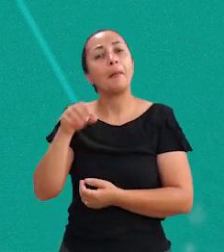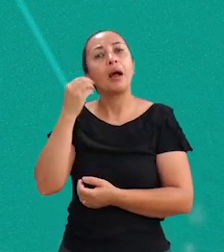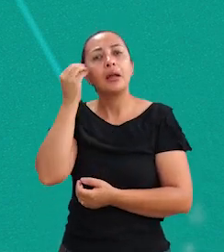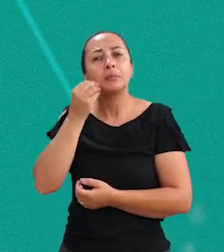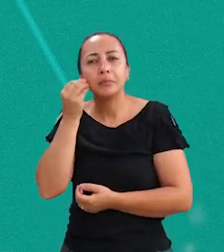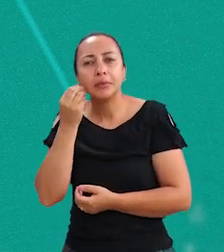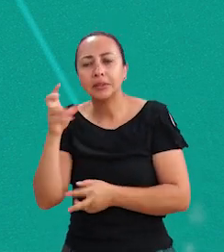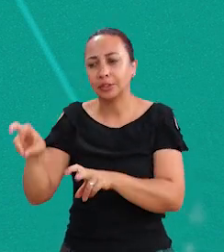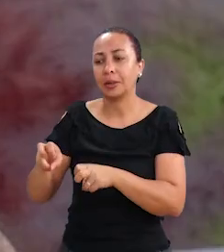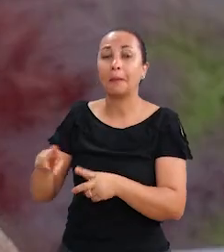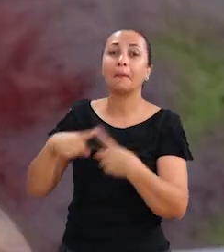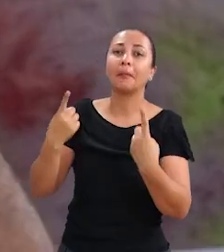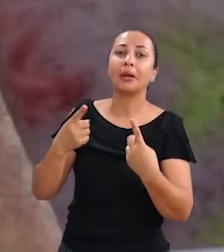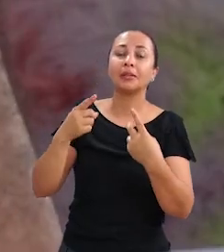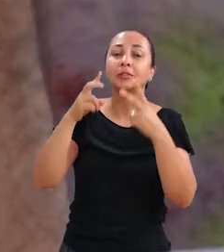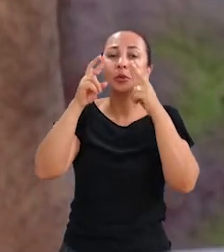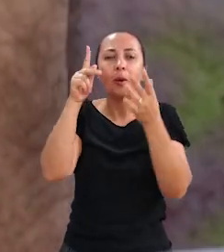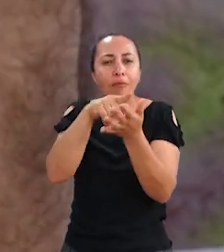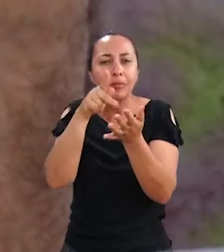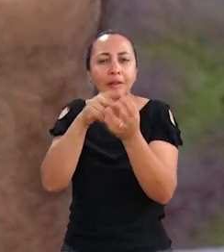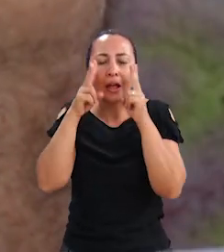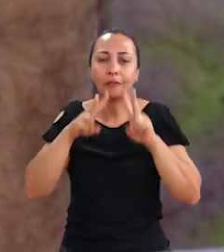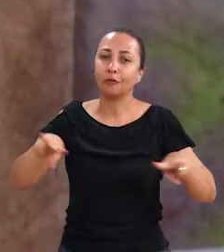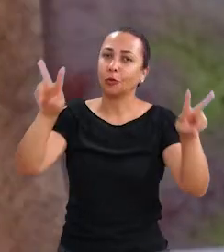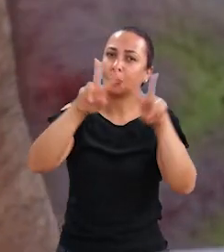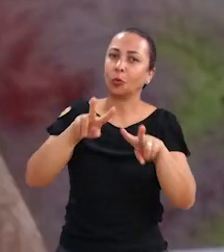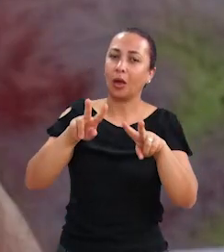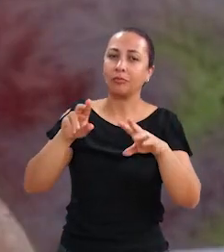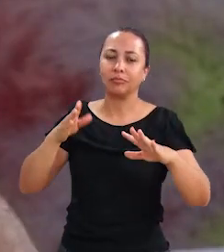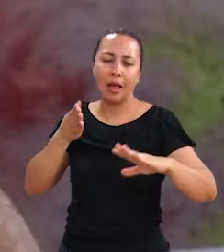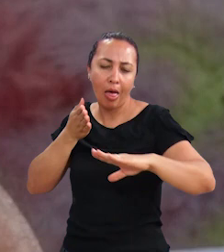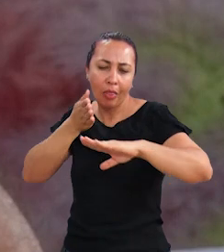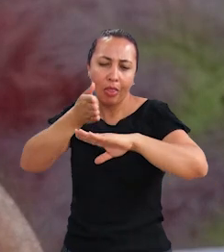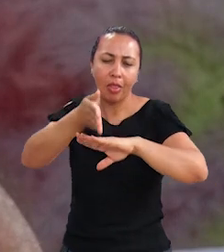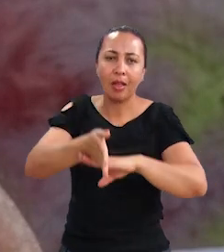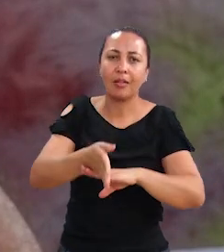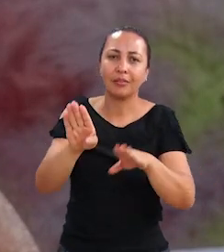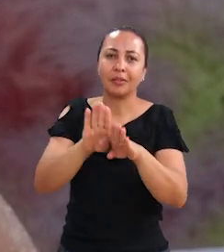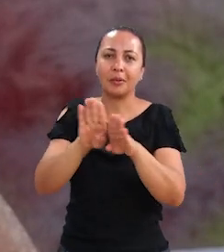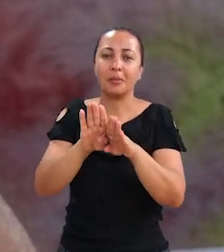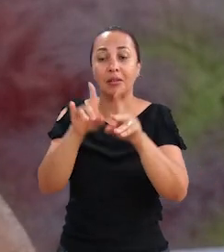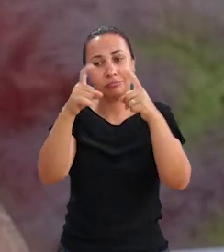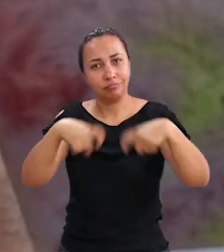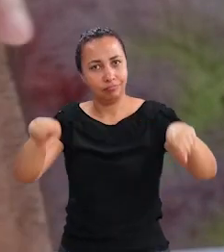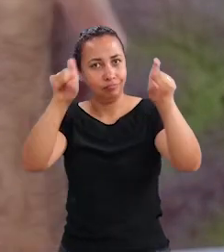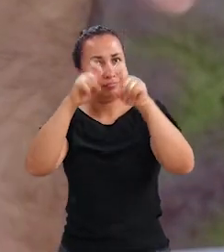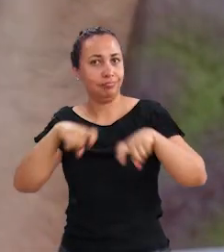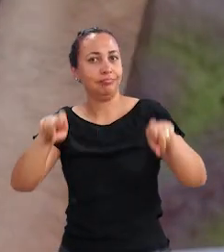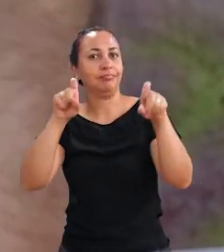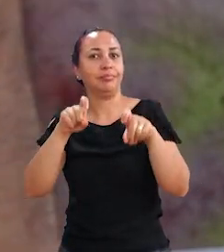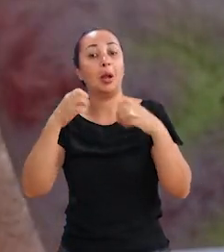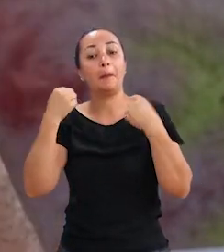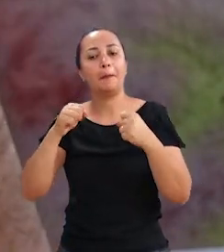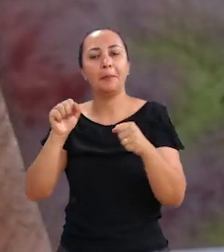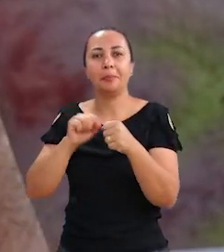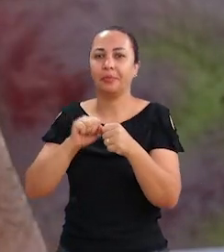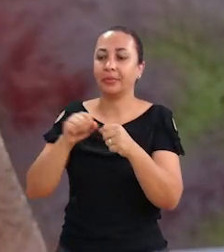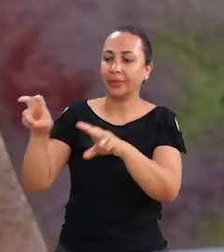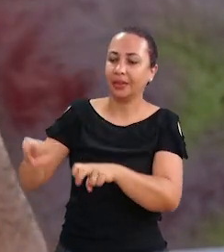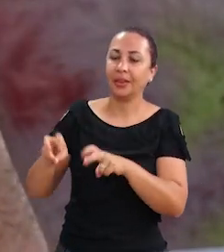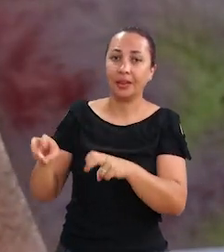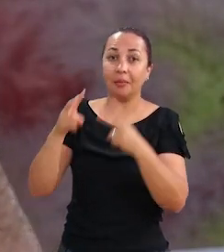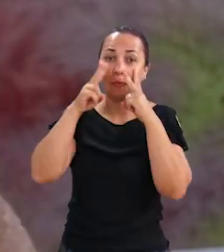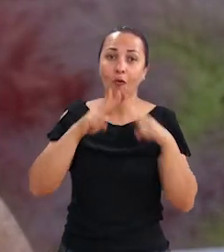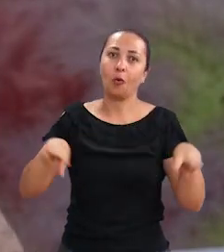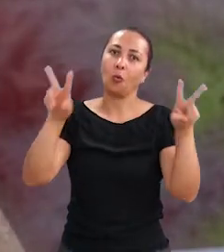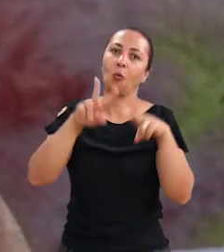tem uma experiência de campo. Mas com a realidade virtual e a imersão, né, em ambientes digitais,